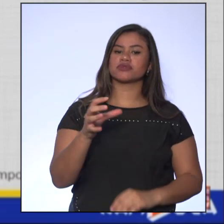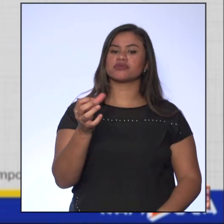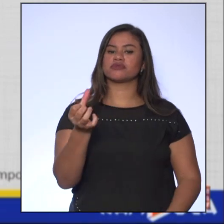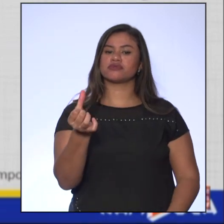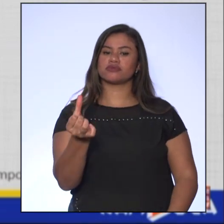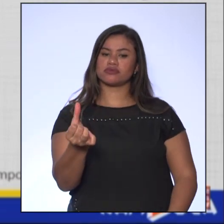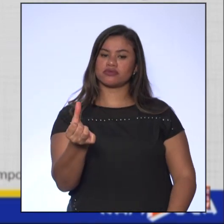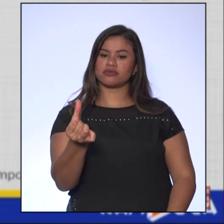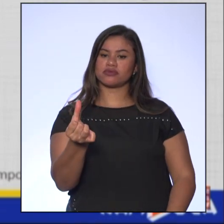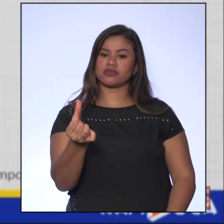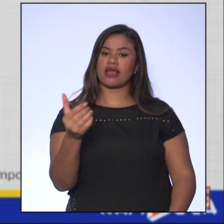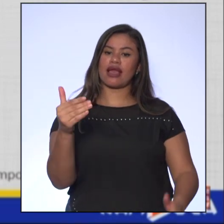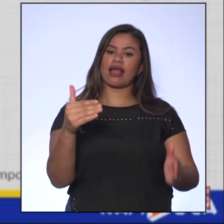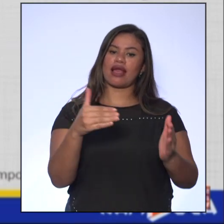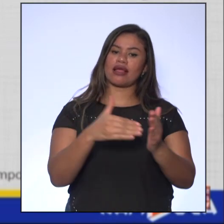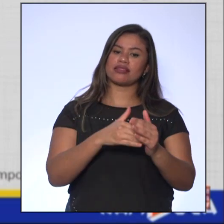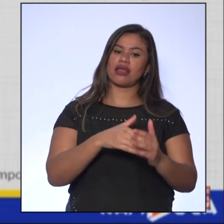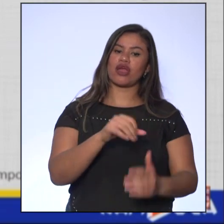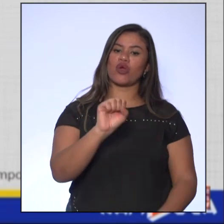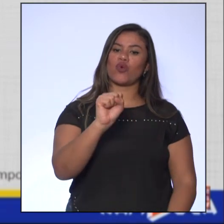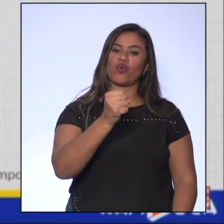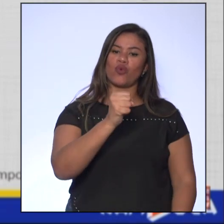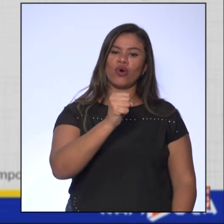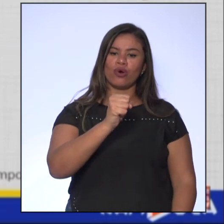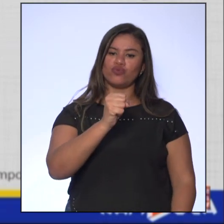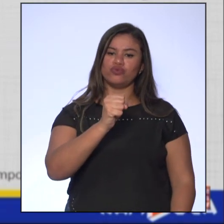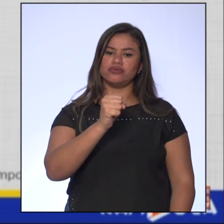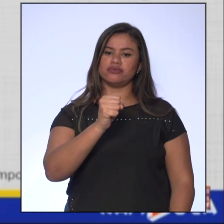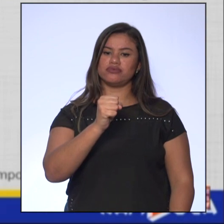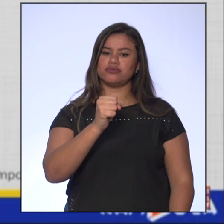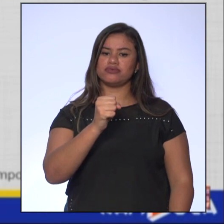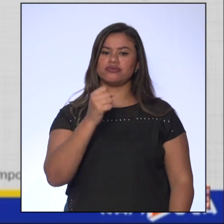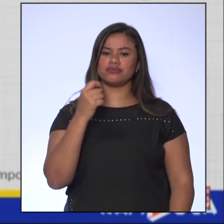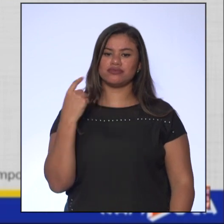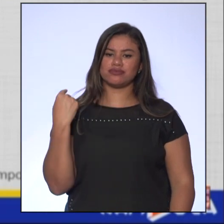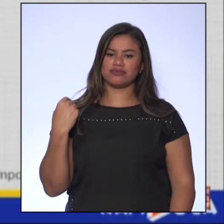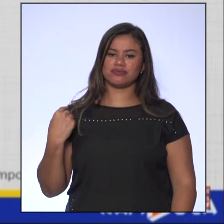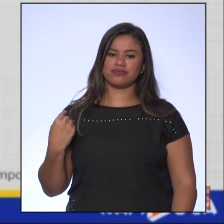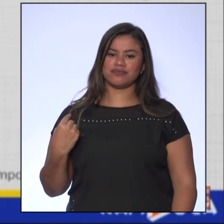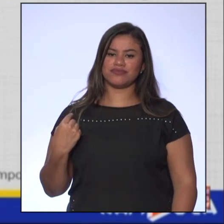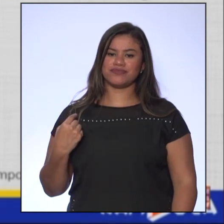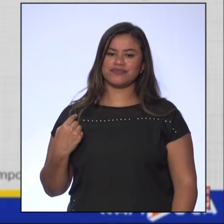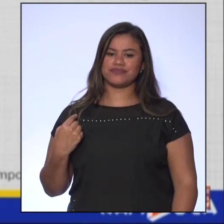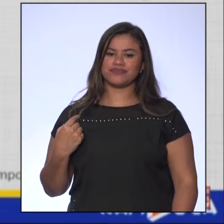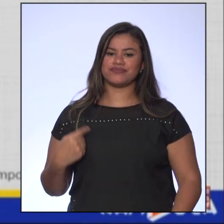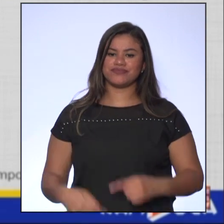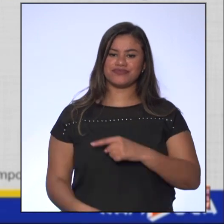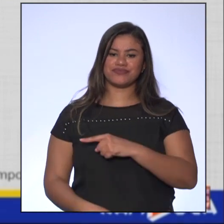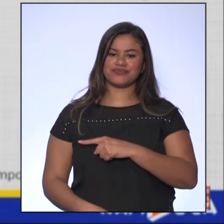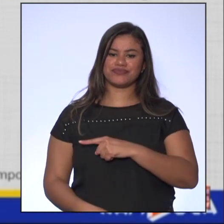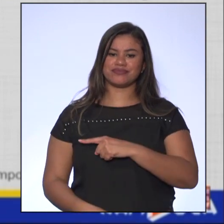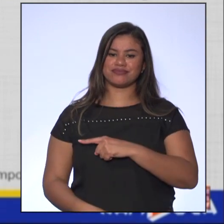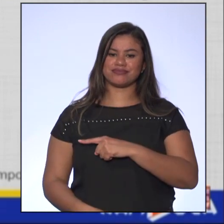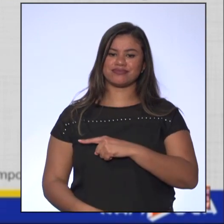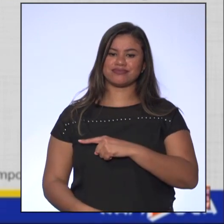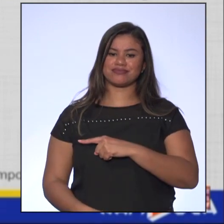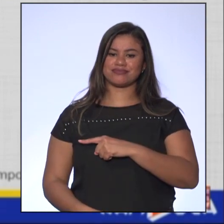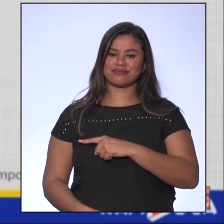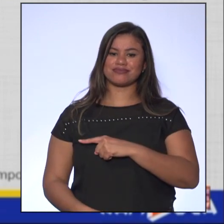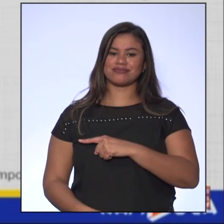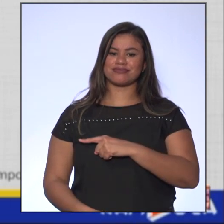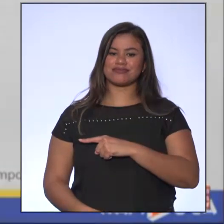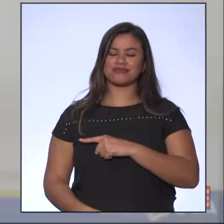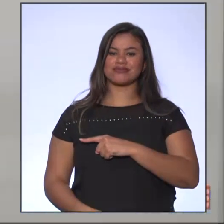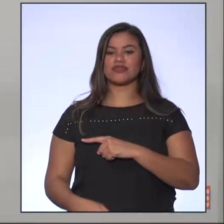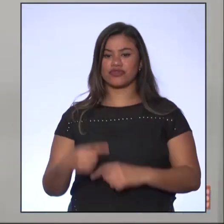até 8. De 6 até 8. E é quando a velocidade vale zero. Então, nesse caso aí, ó, quando